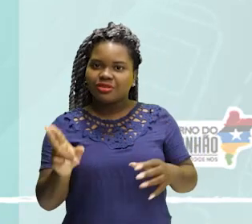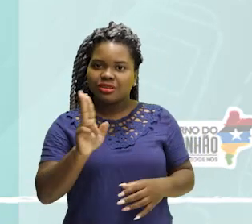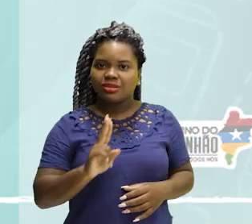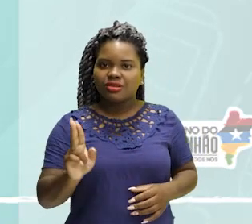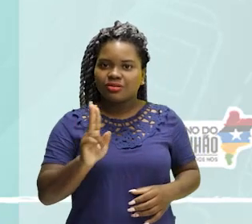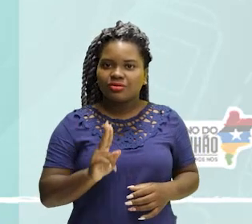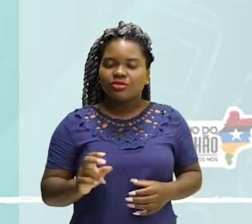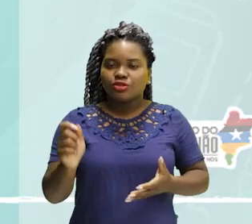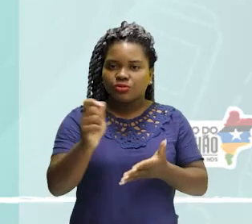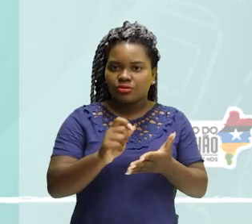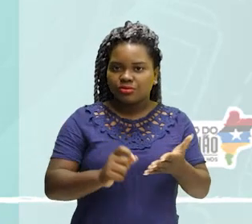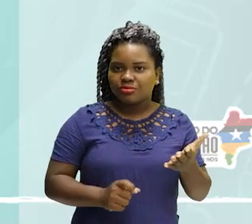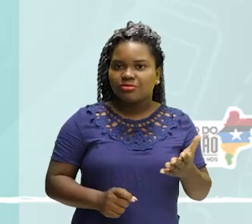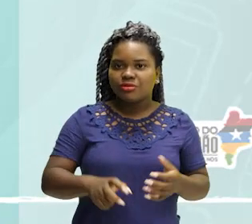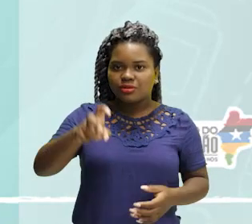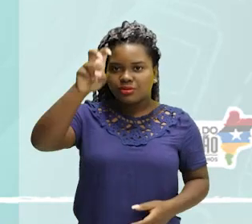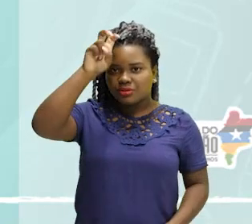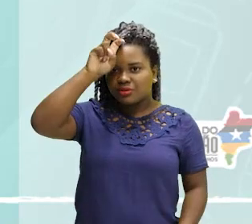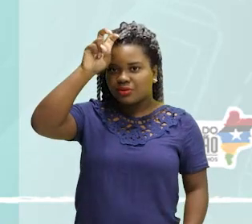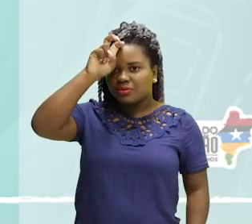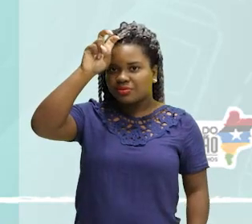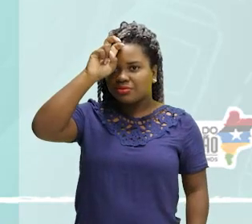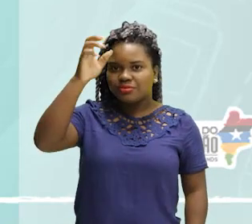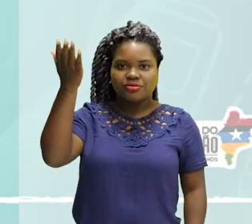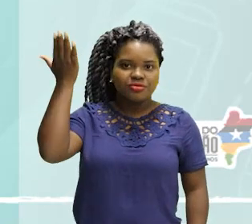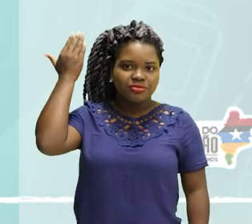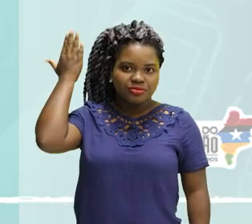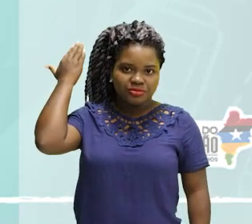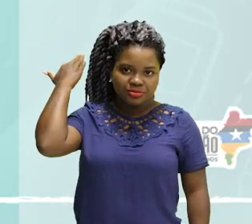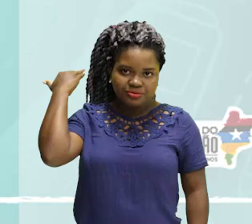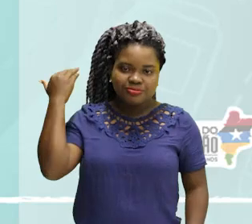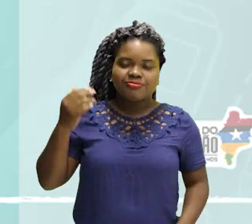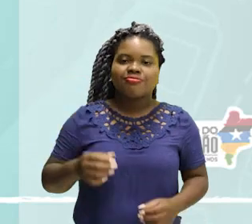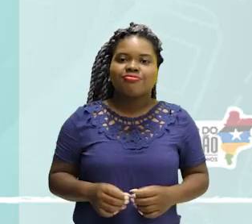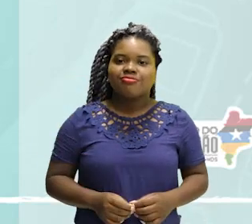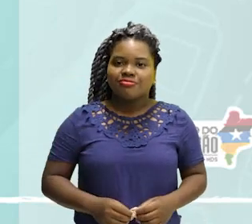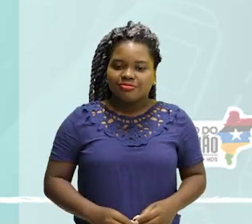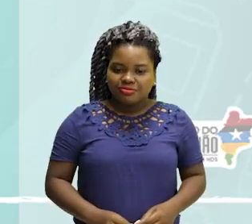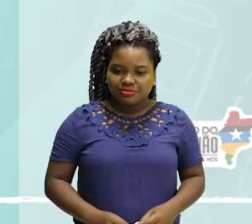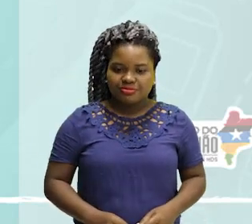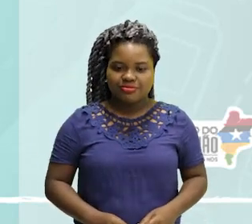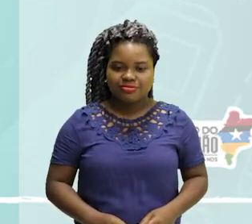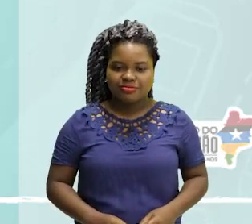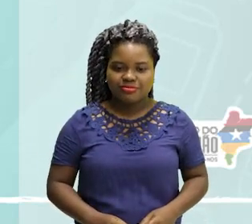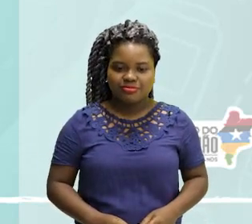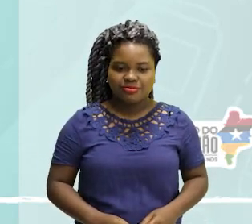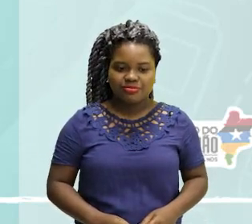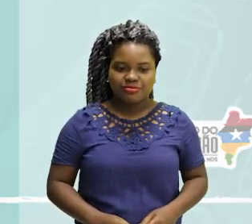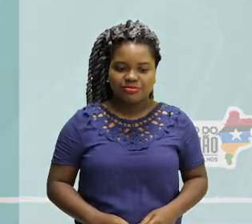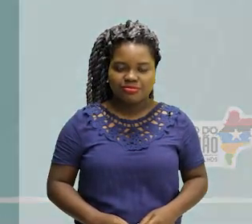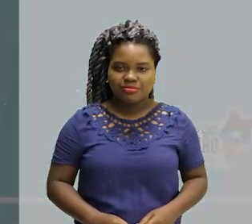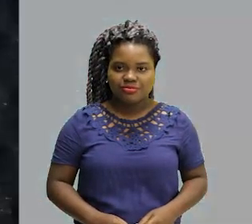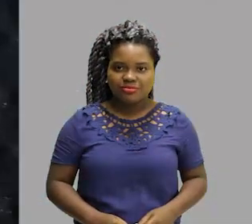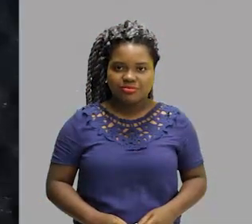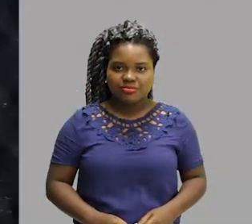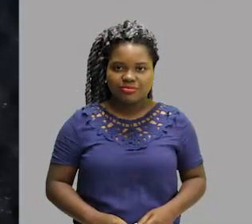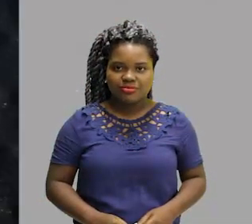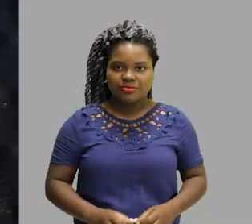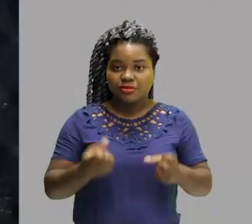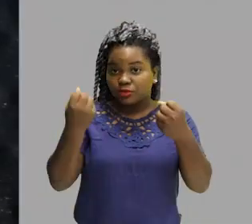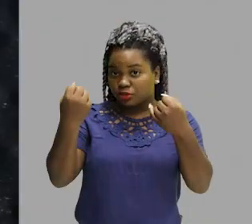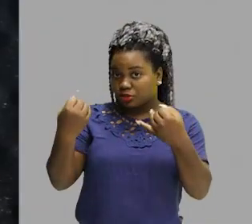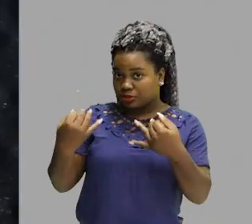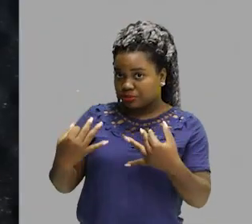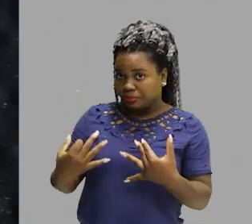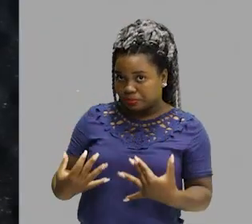como escrita no Egito Antigo. As escritas também se denominam hieróglifos. Então, eu falei agora, né, eu